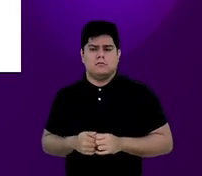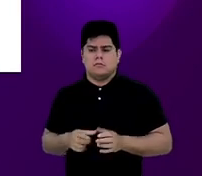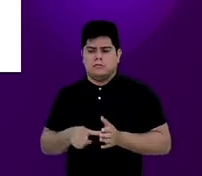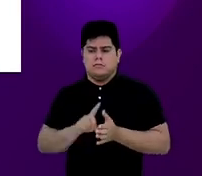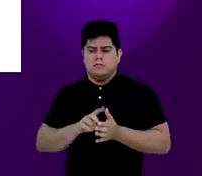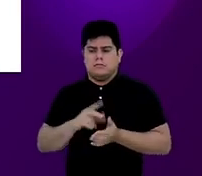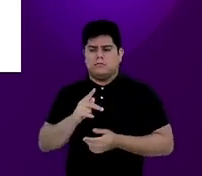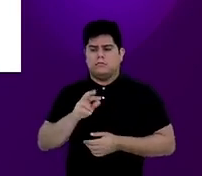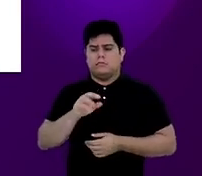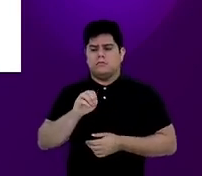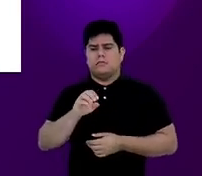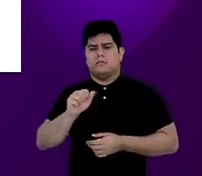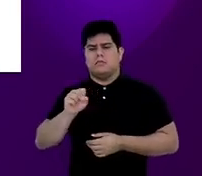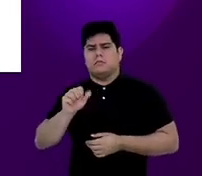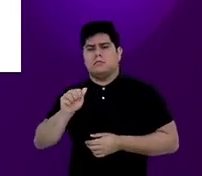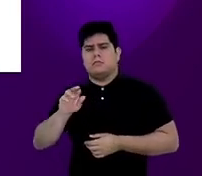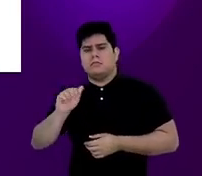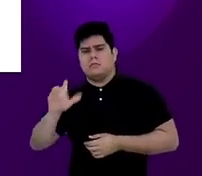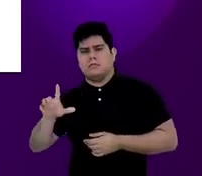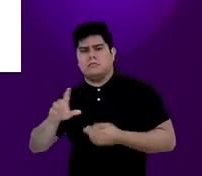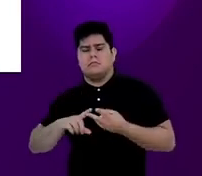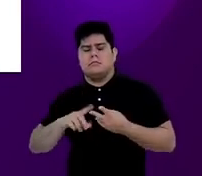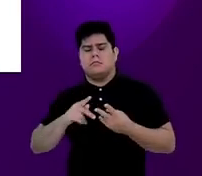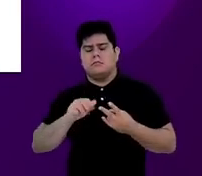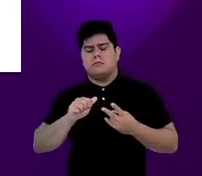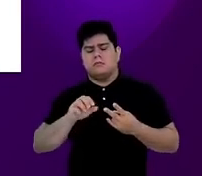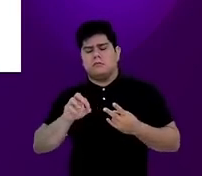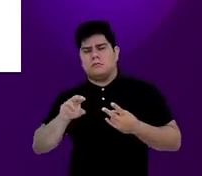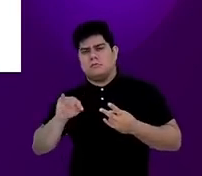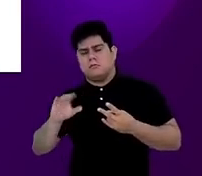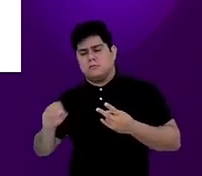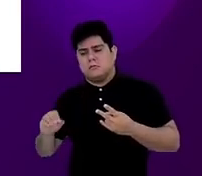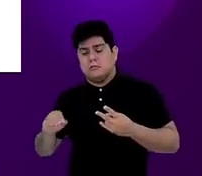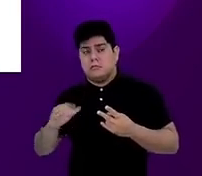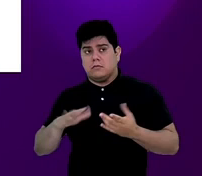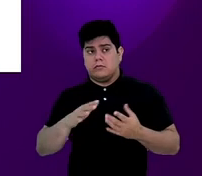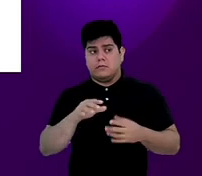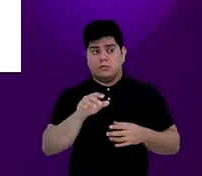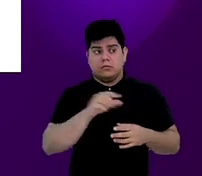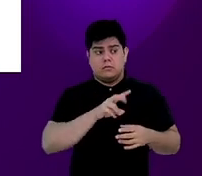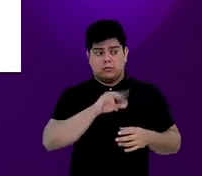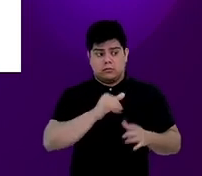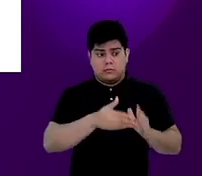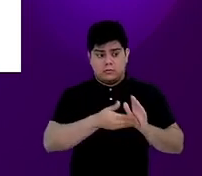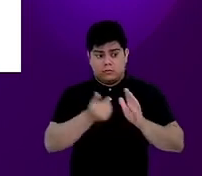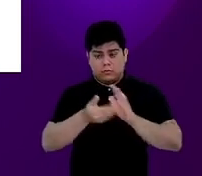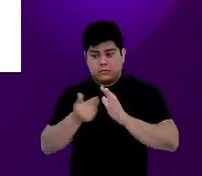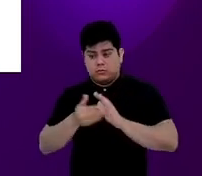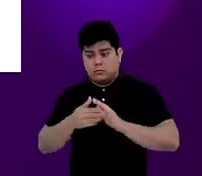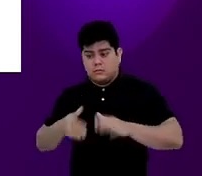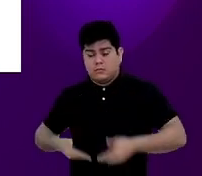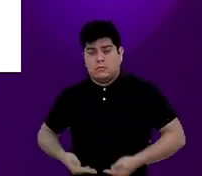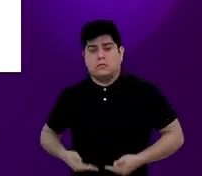ou paraórtica. Então, em torno de 5% dos pacientes que você iria esvaziar a fossa obturadora e pélvico, você